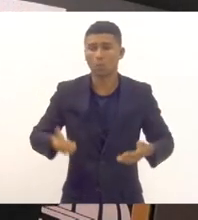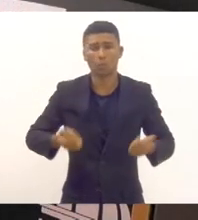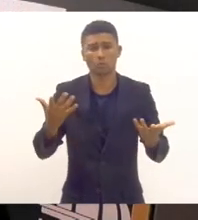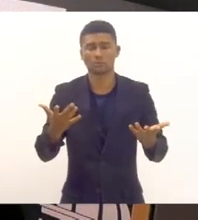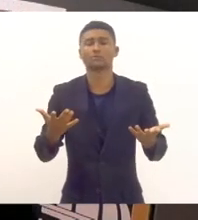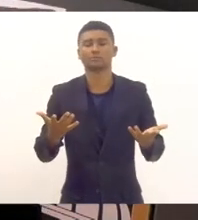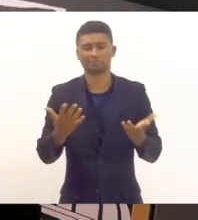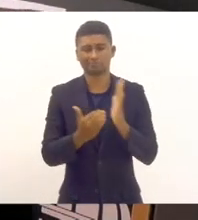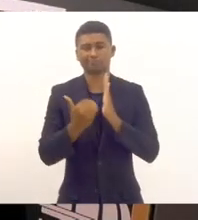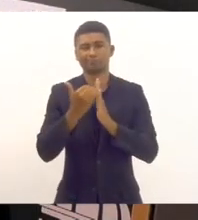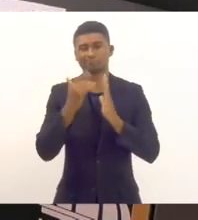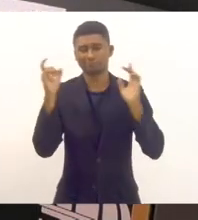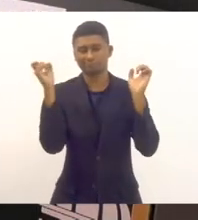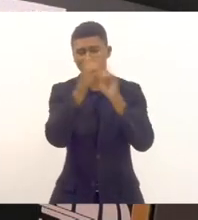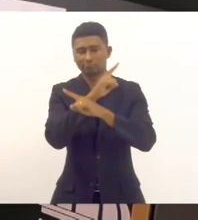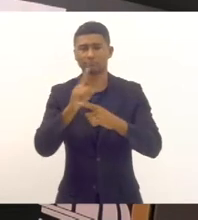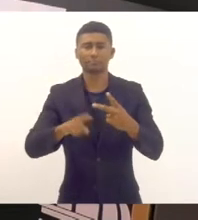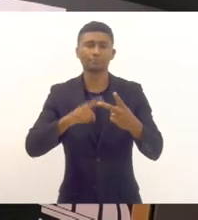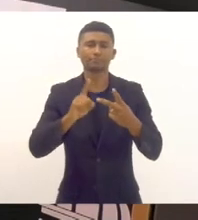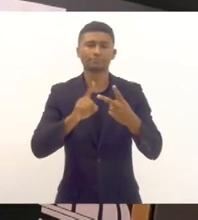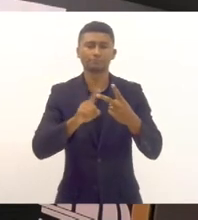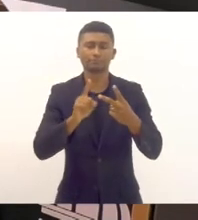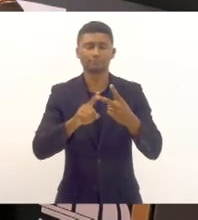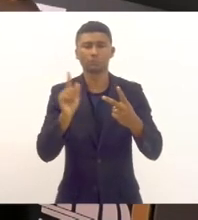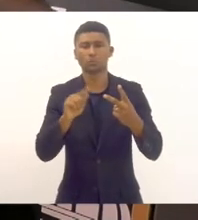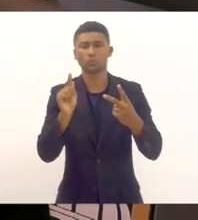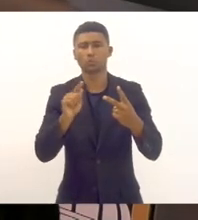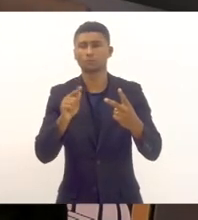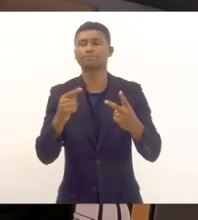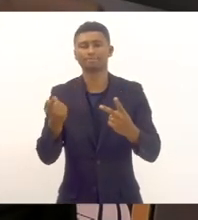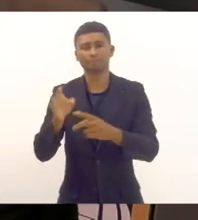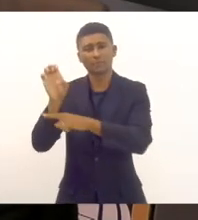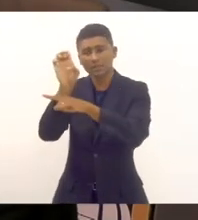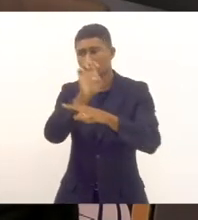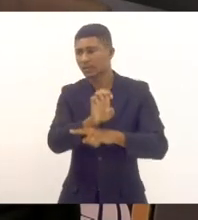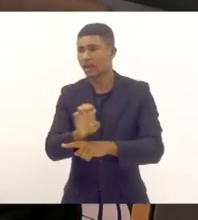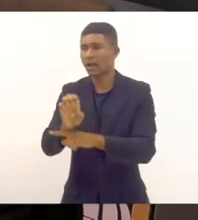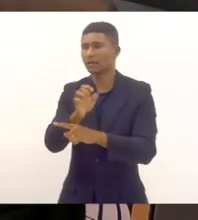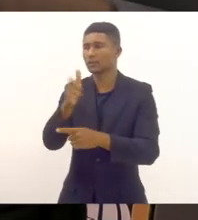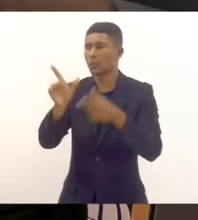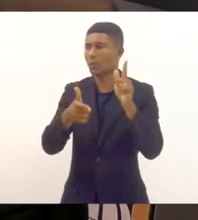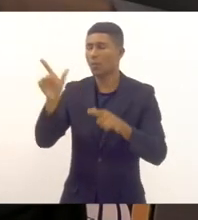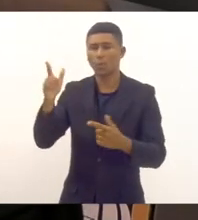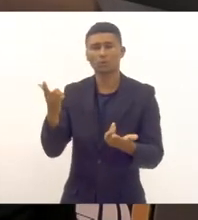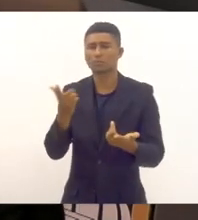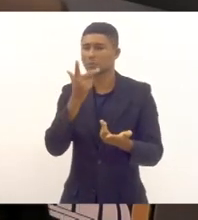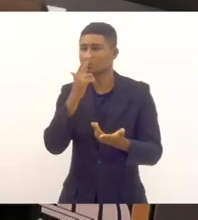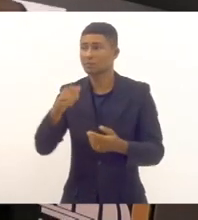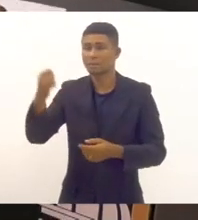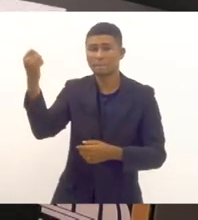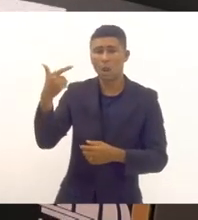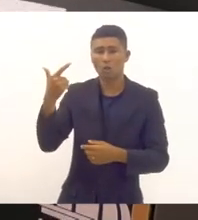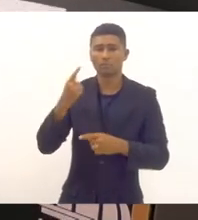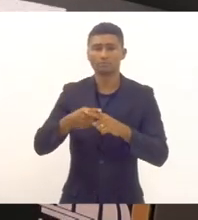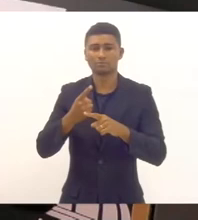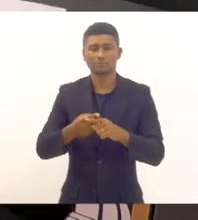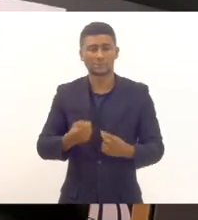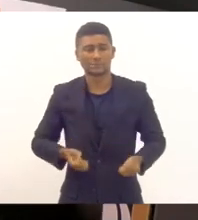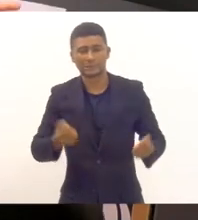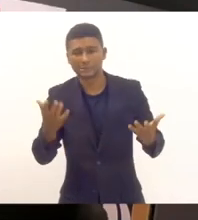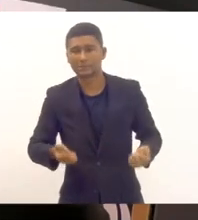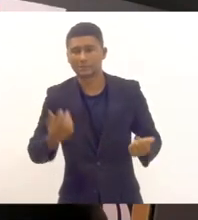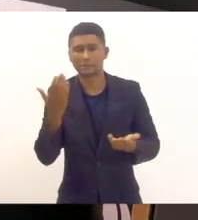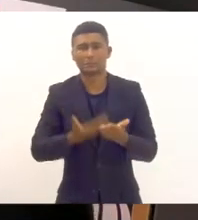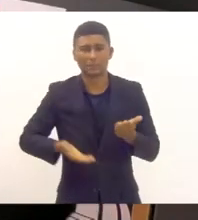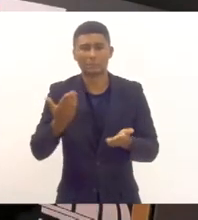operações. Perda de competitividade frente aos concorrentes de outros estados que alocam seus equipamentos no estado do Rio de